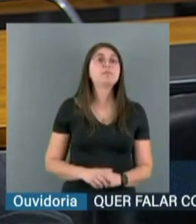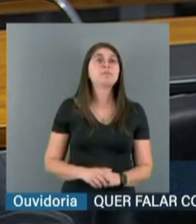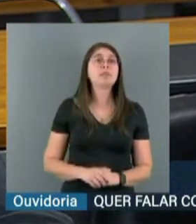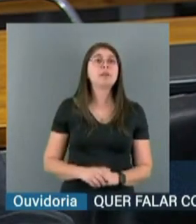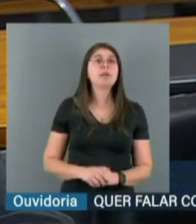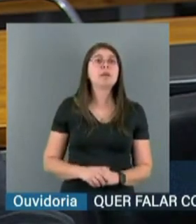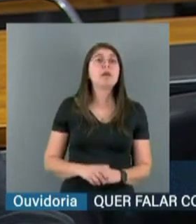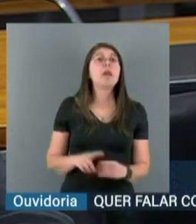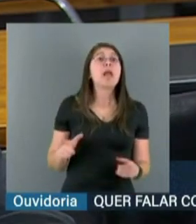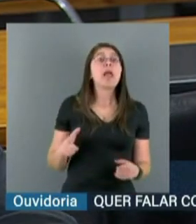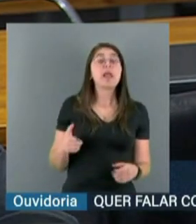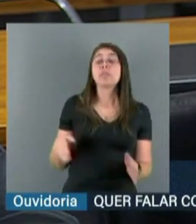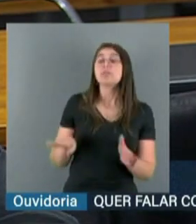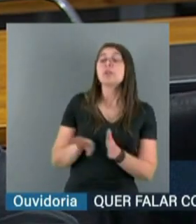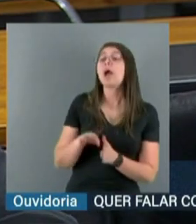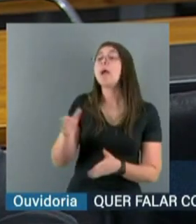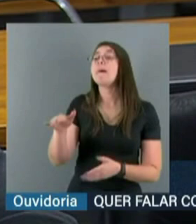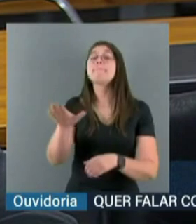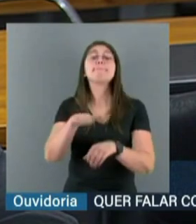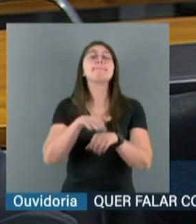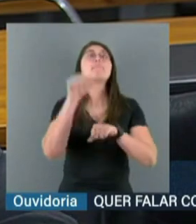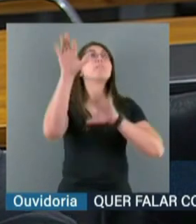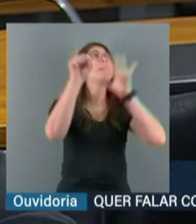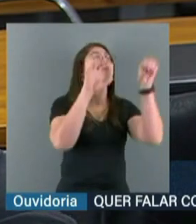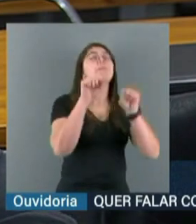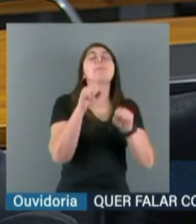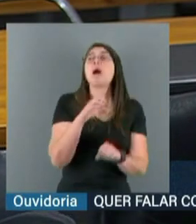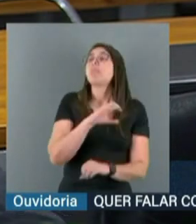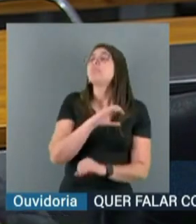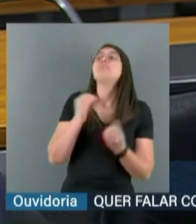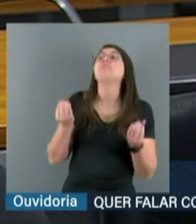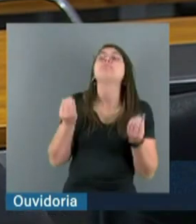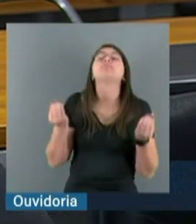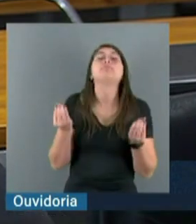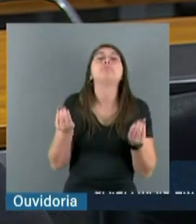Delegado chegando lá para pedir essas imagens ninguém tem